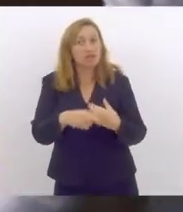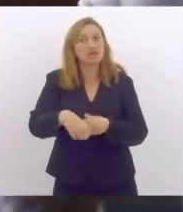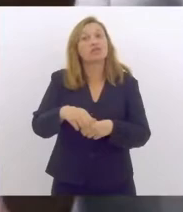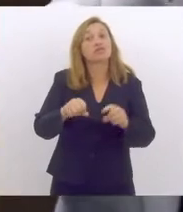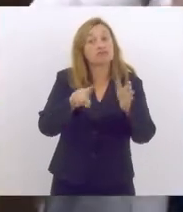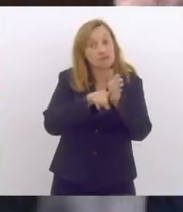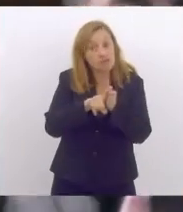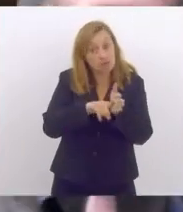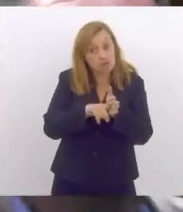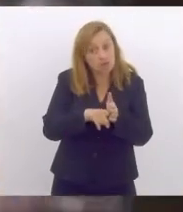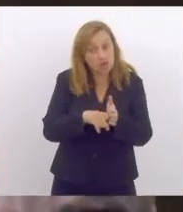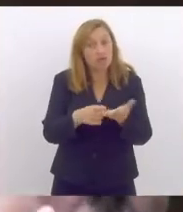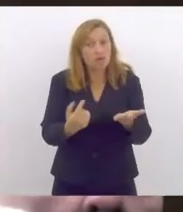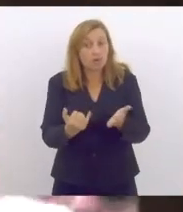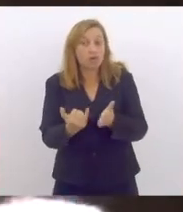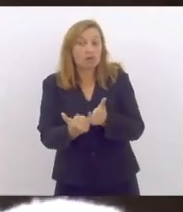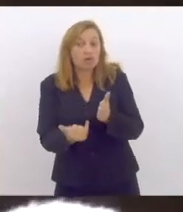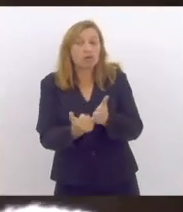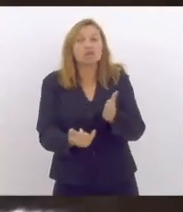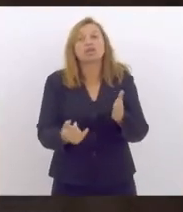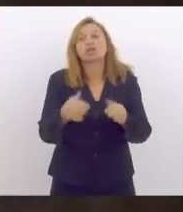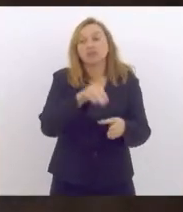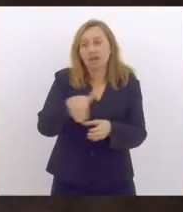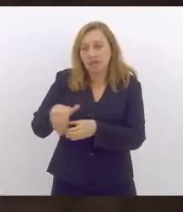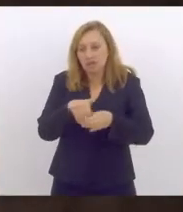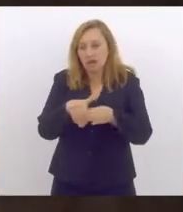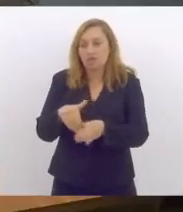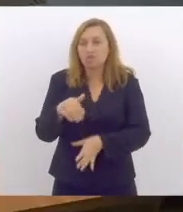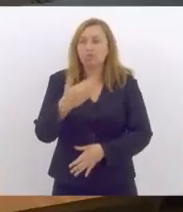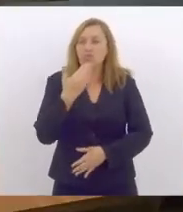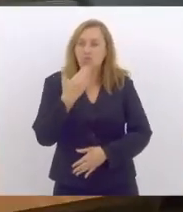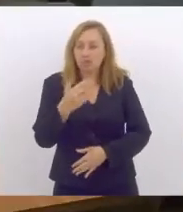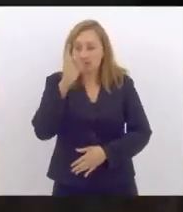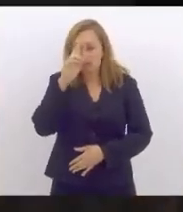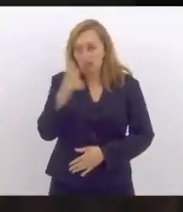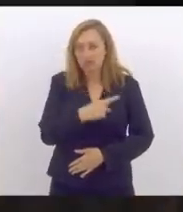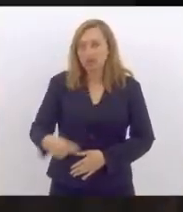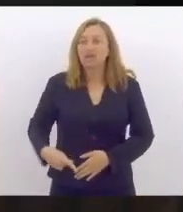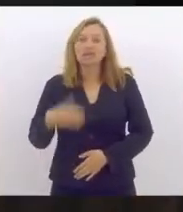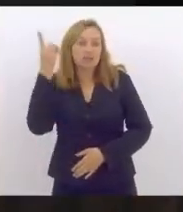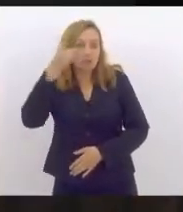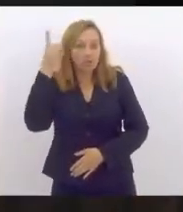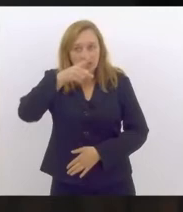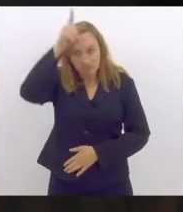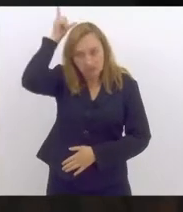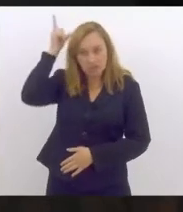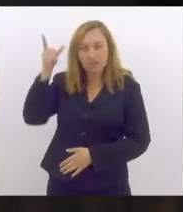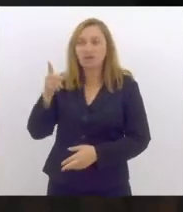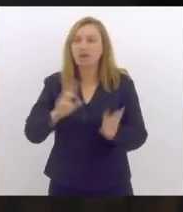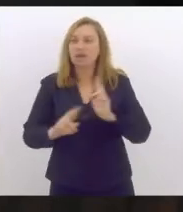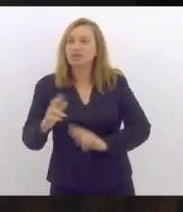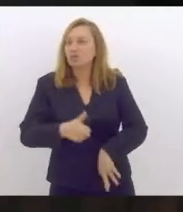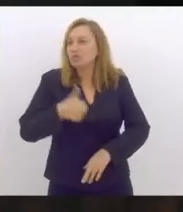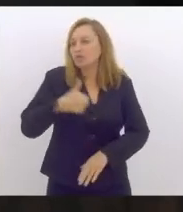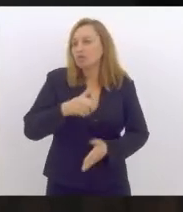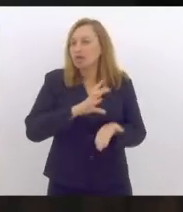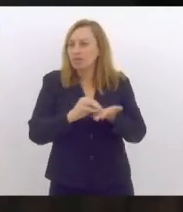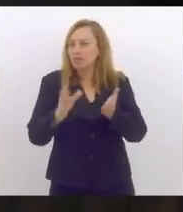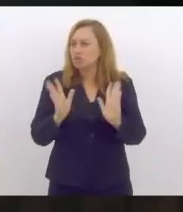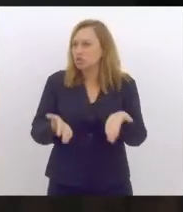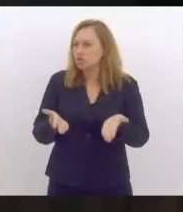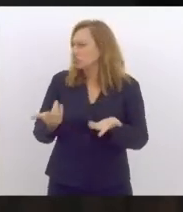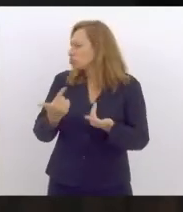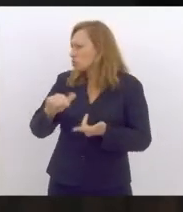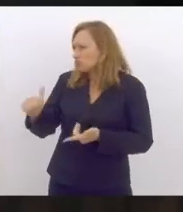Fiscal e os empecilhos eleitorais. É a minha sugestão, presidente. Deputado Luiz, em relação ao primeiro da pauta de hoje, não tem